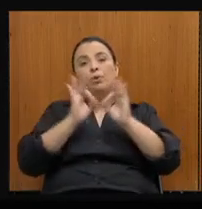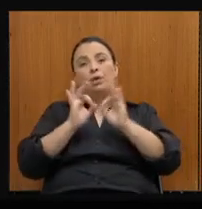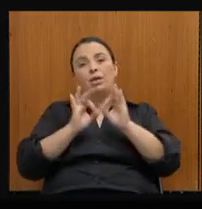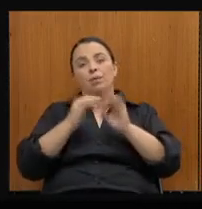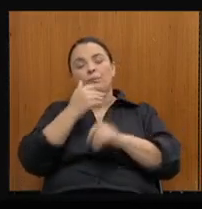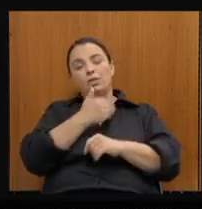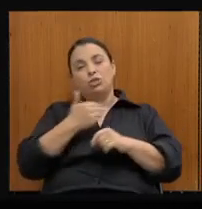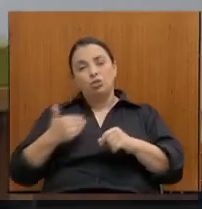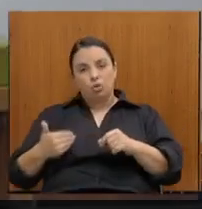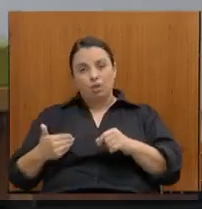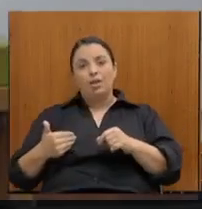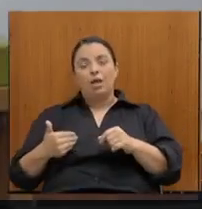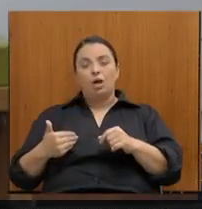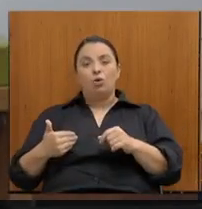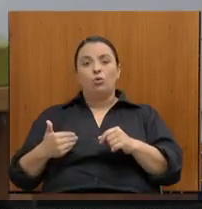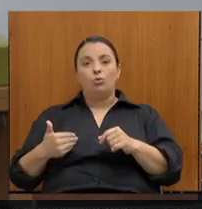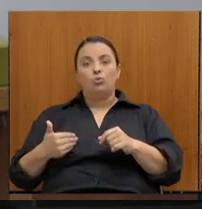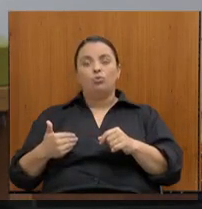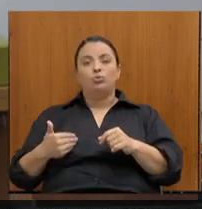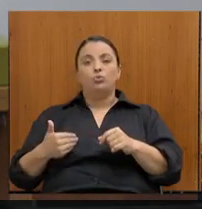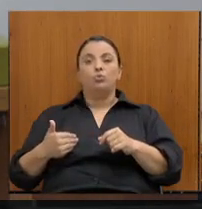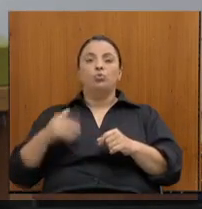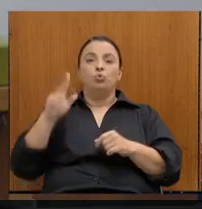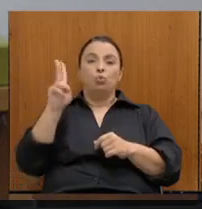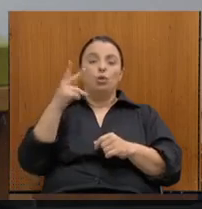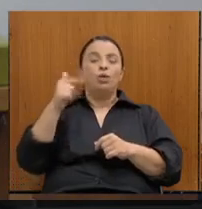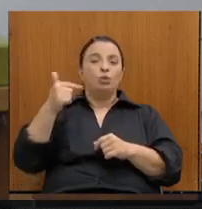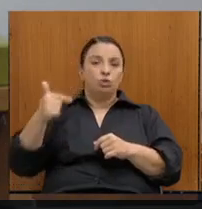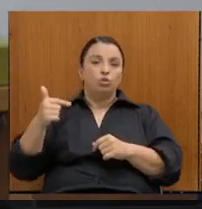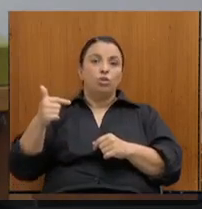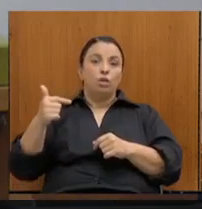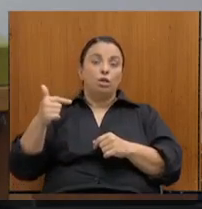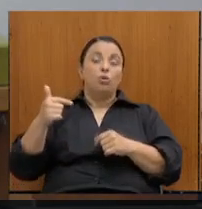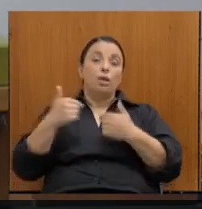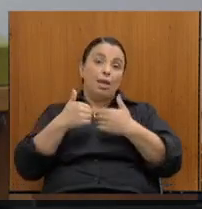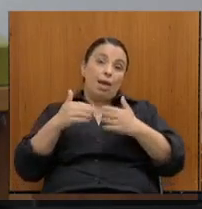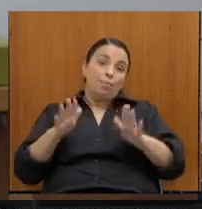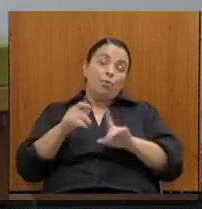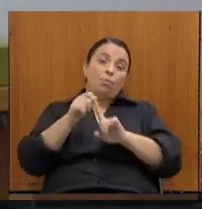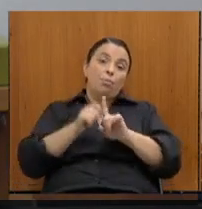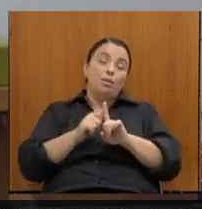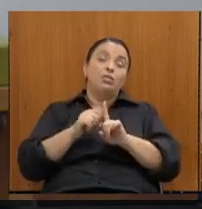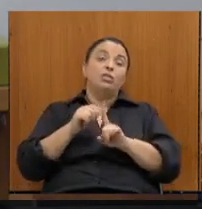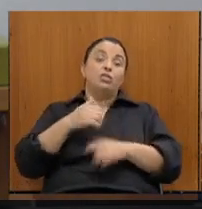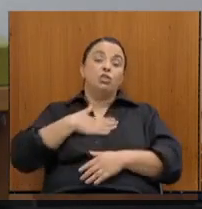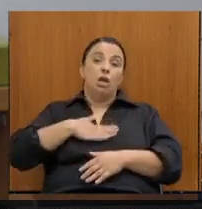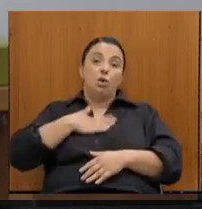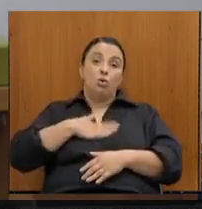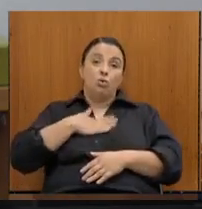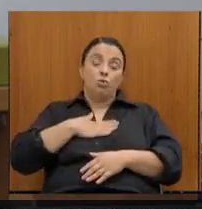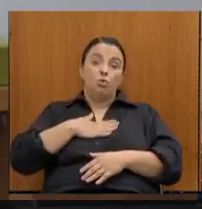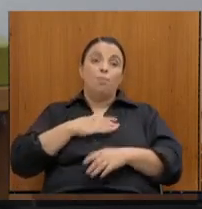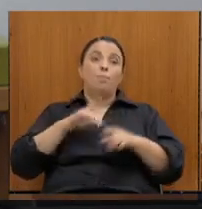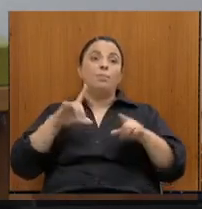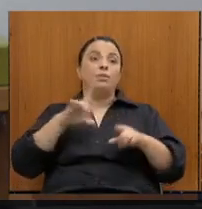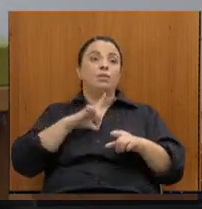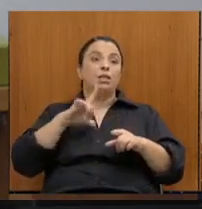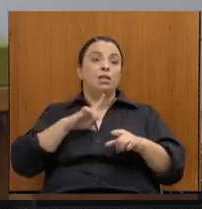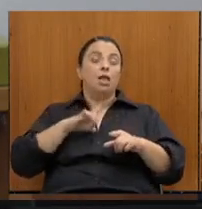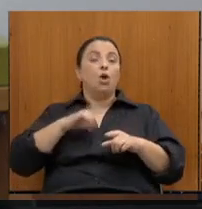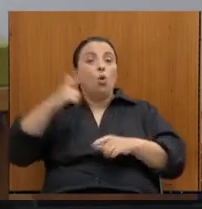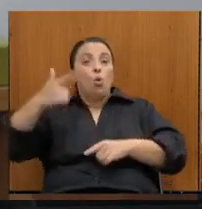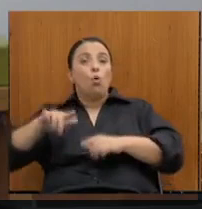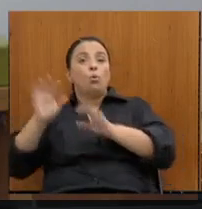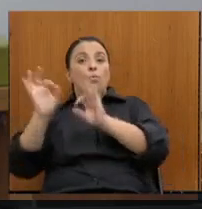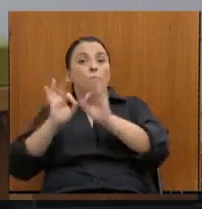de hidrogênio lançar em agosto próximo por favor o que nós tenhamos o lançamento de um roadmap complementar